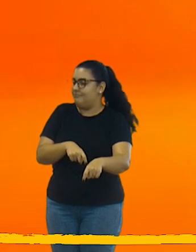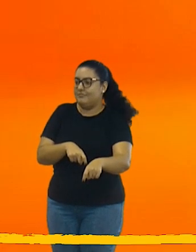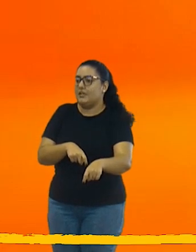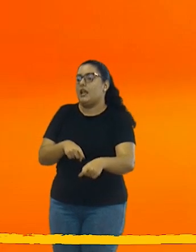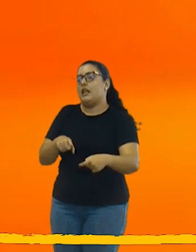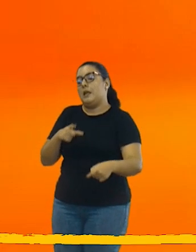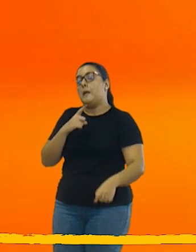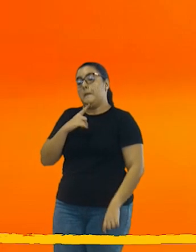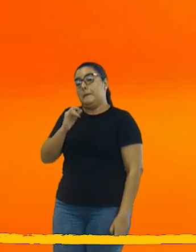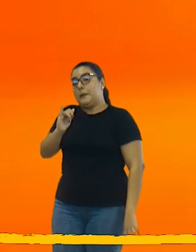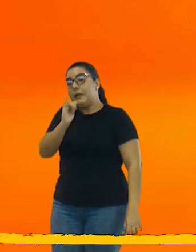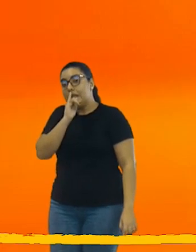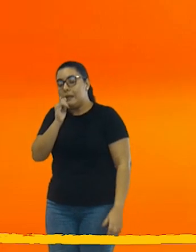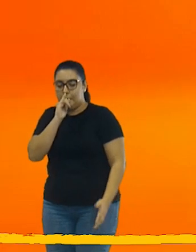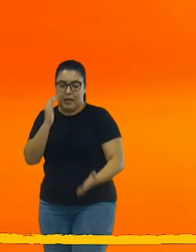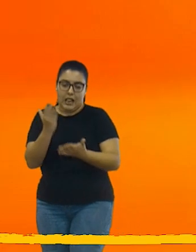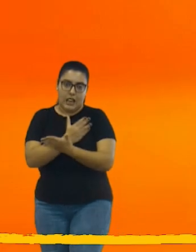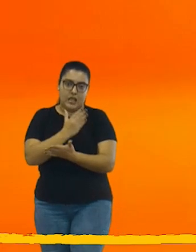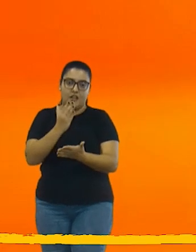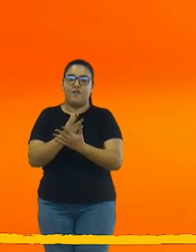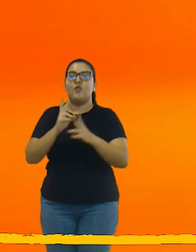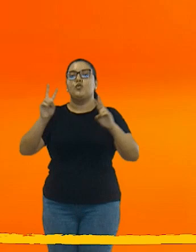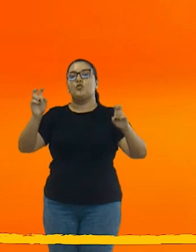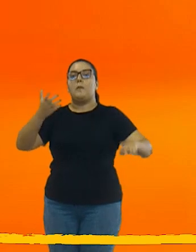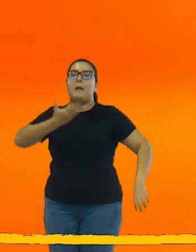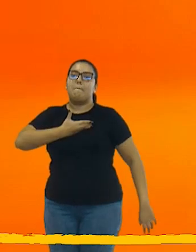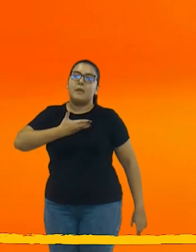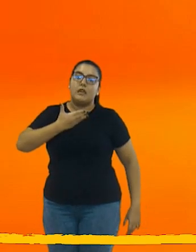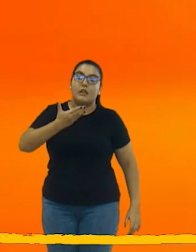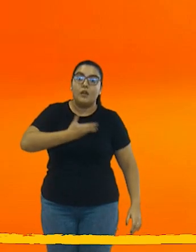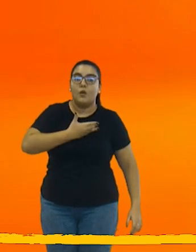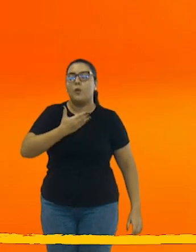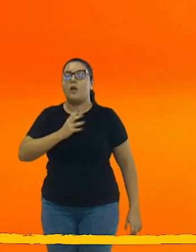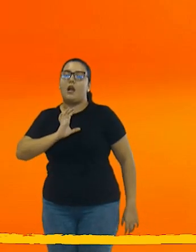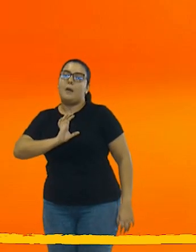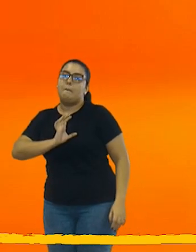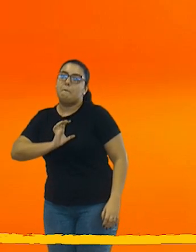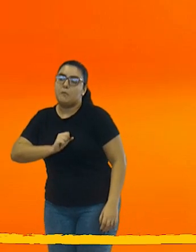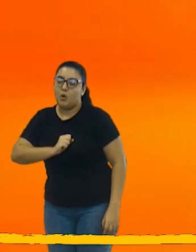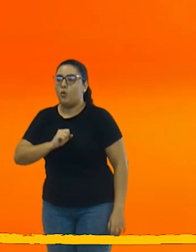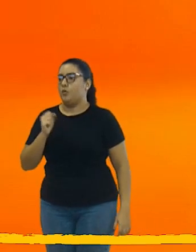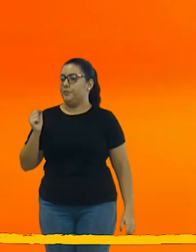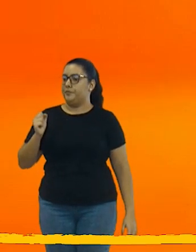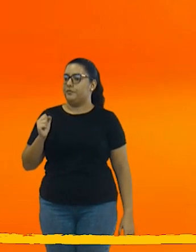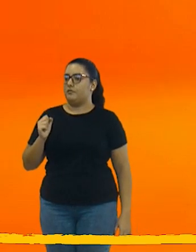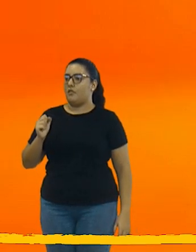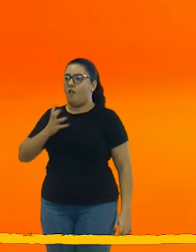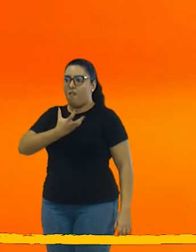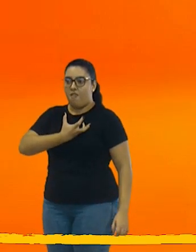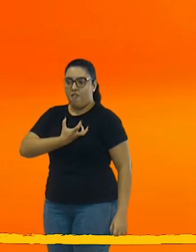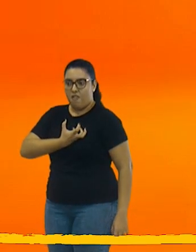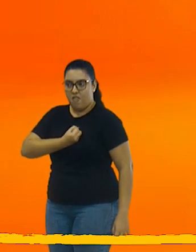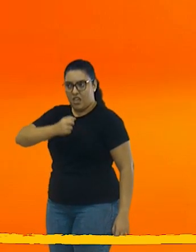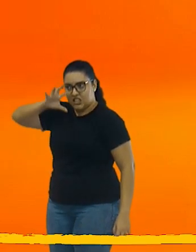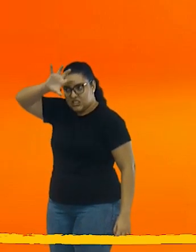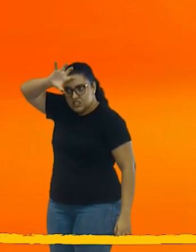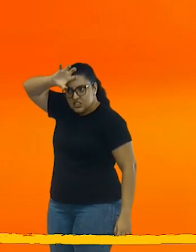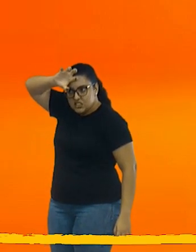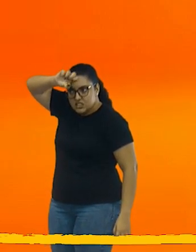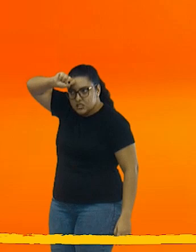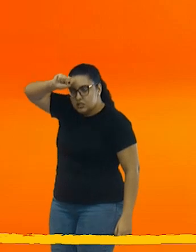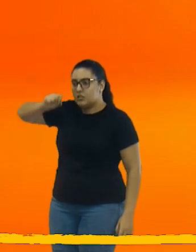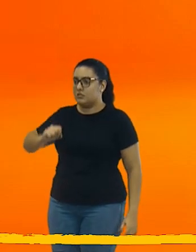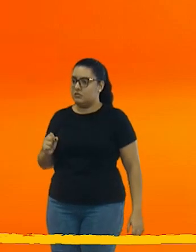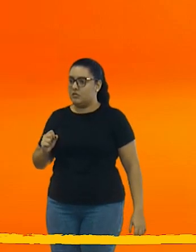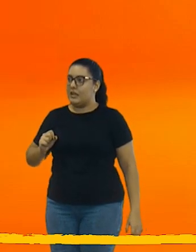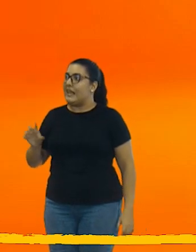Sertão Veredas, por exemplo, se discute a amizade, o amor, a vingança, a existência ou